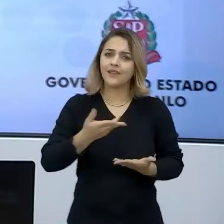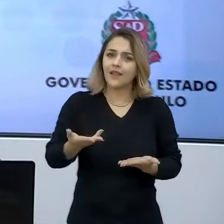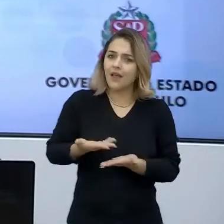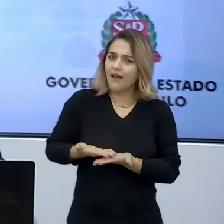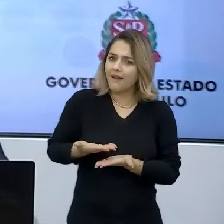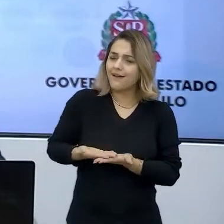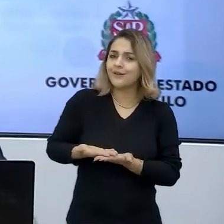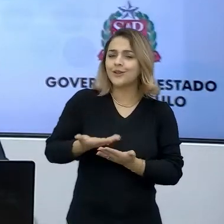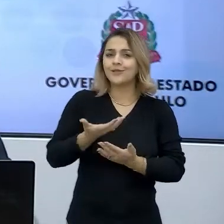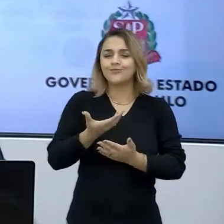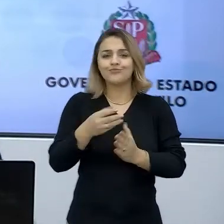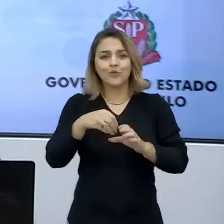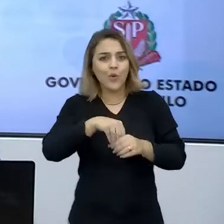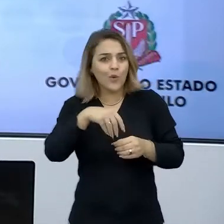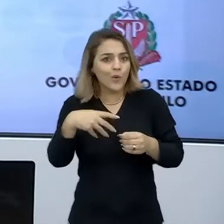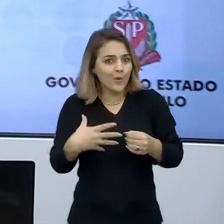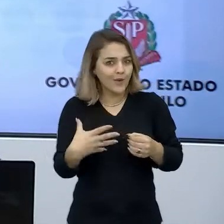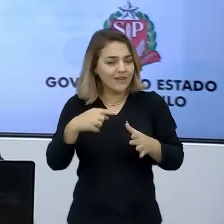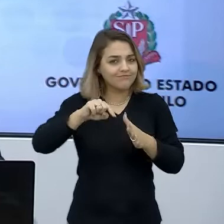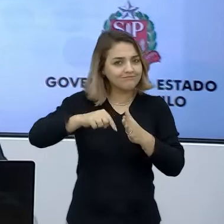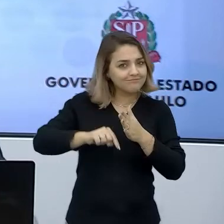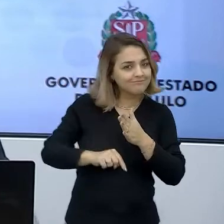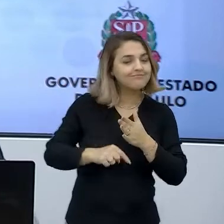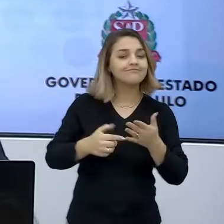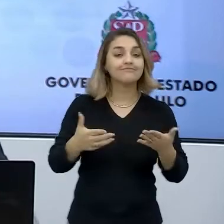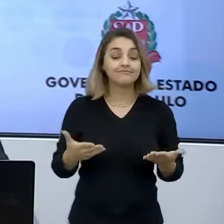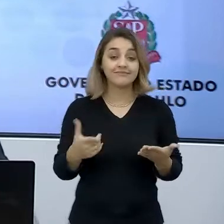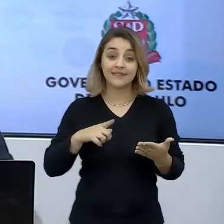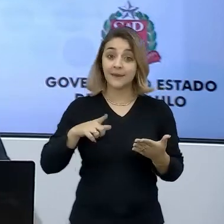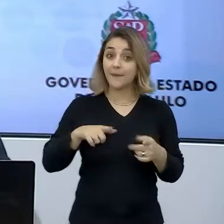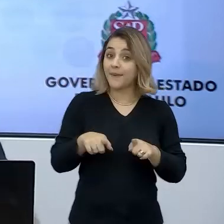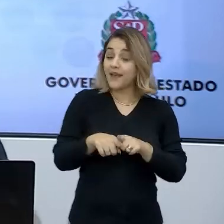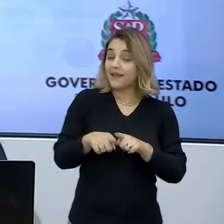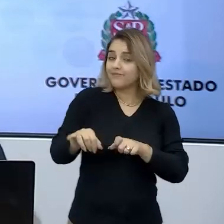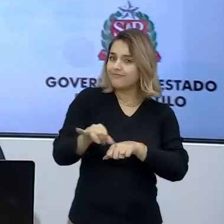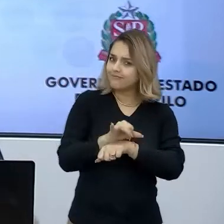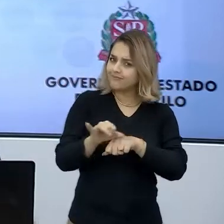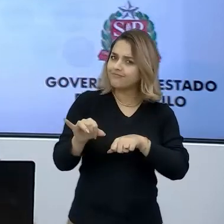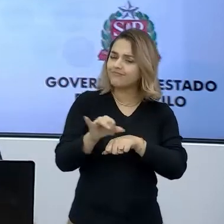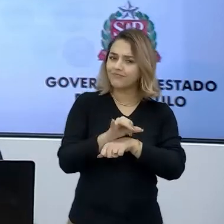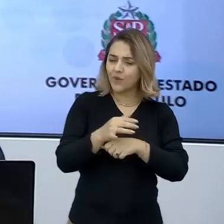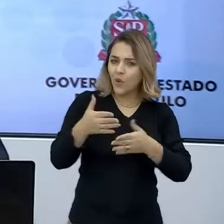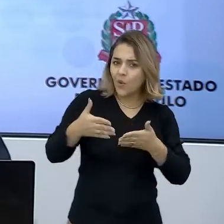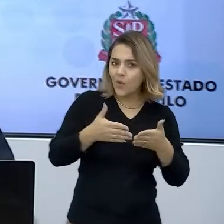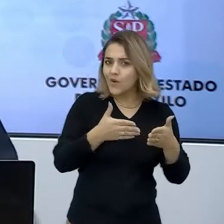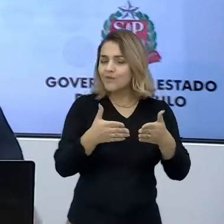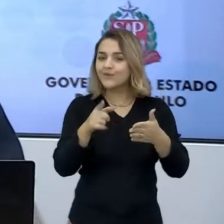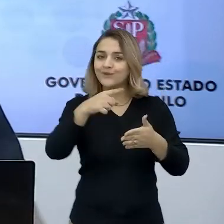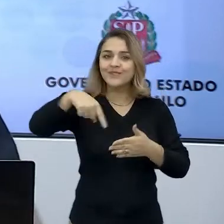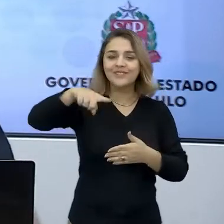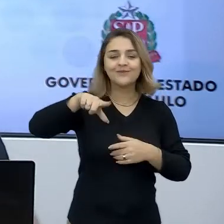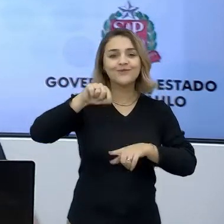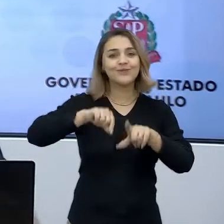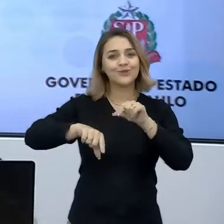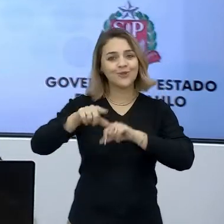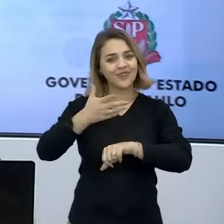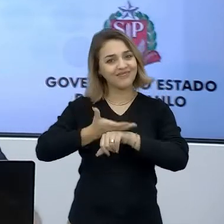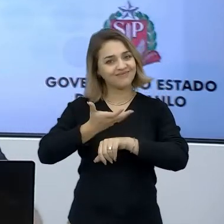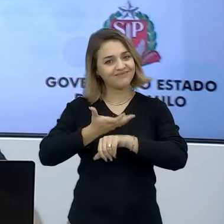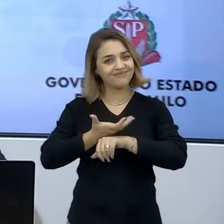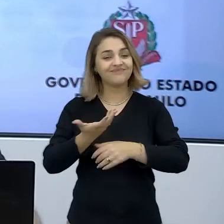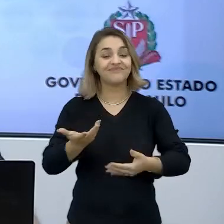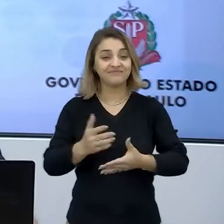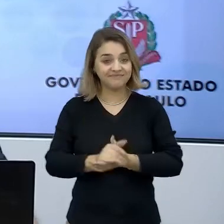dos componentes, aprofundamentos, né? Os itinerários aí que vocês, alunos, escolheram. Né? Essa aí é a